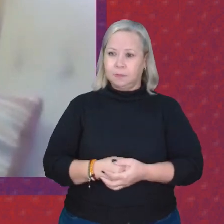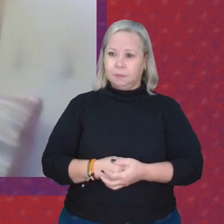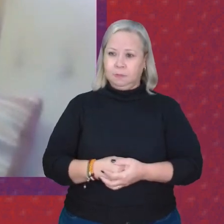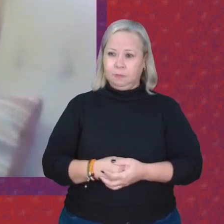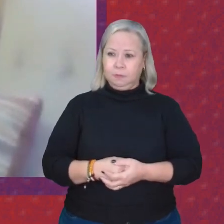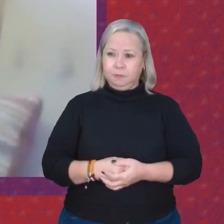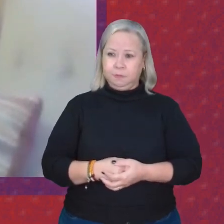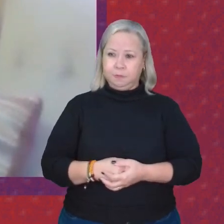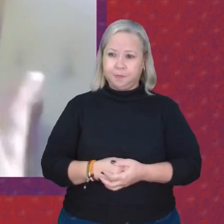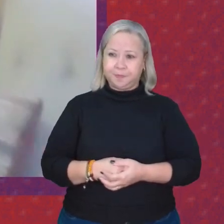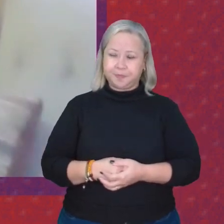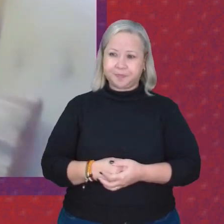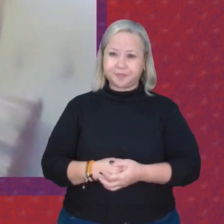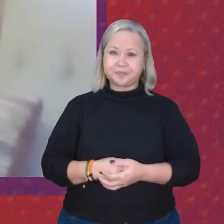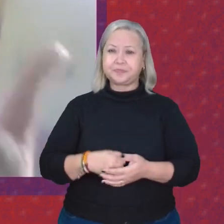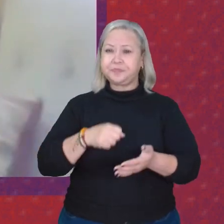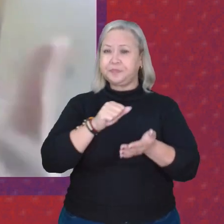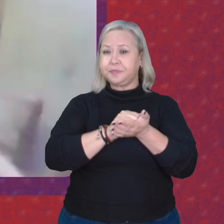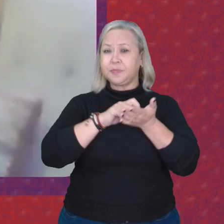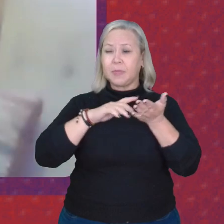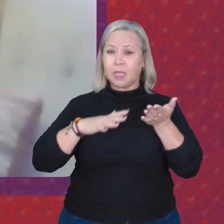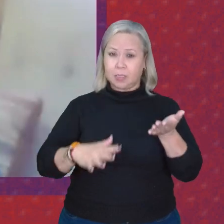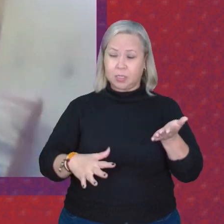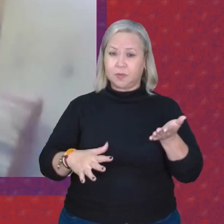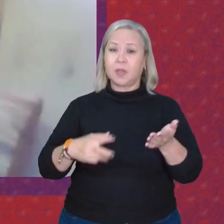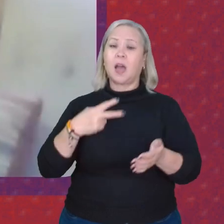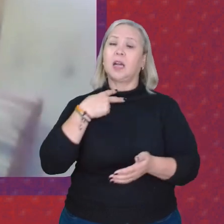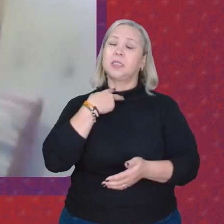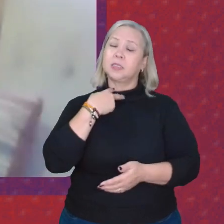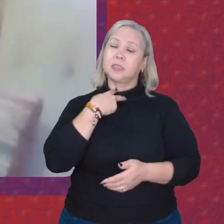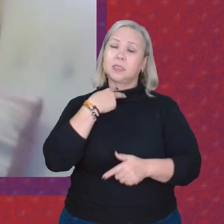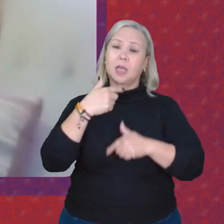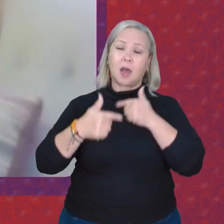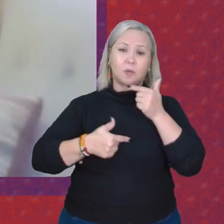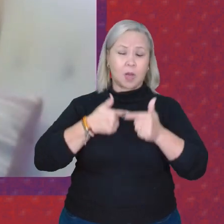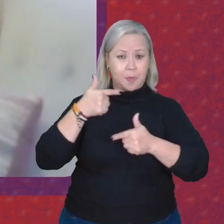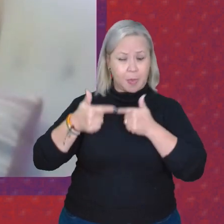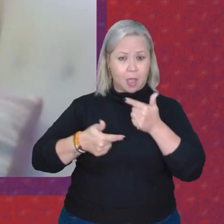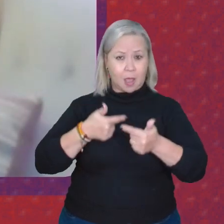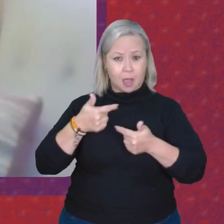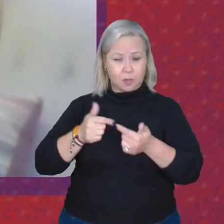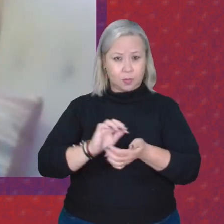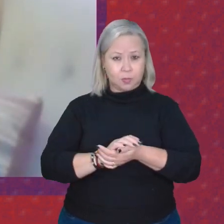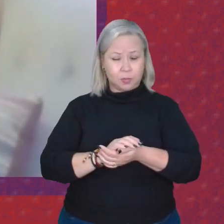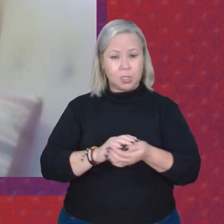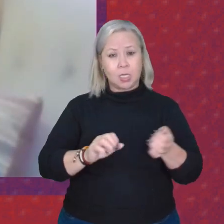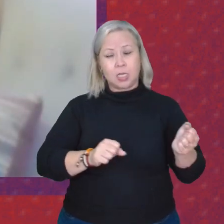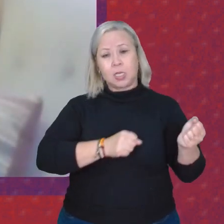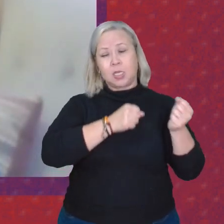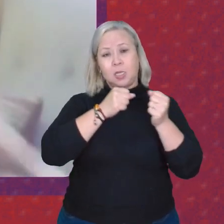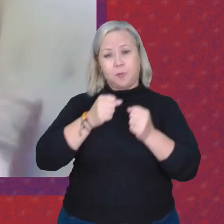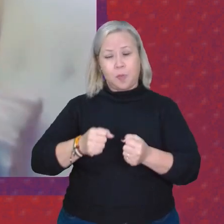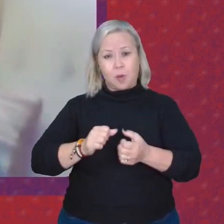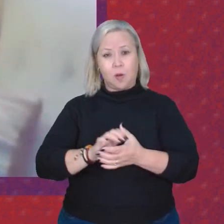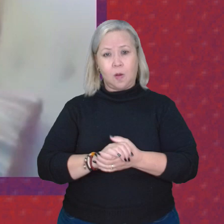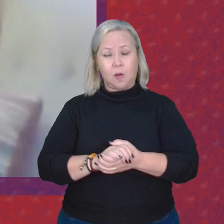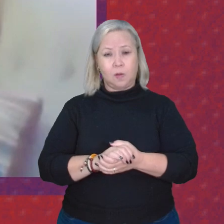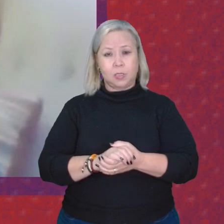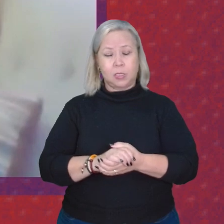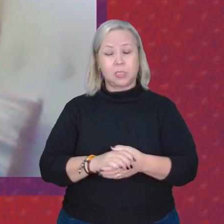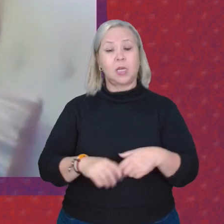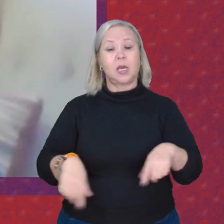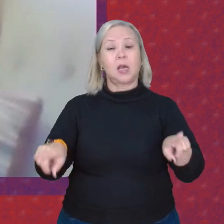uma atividade, a uma ocupação que possa,